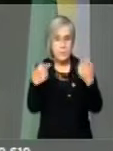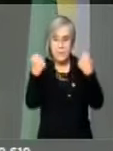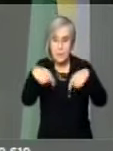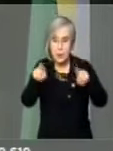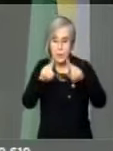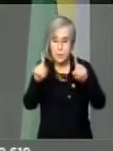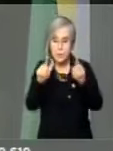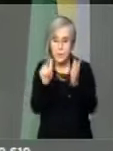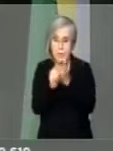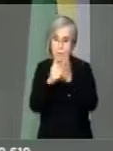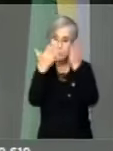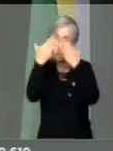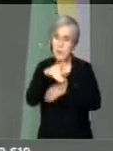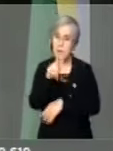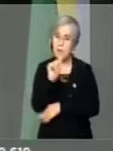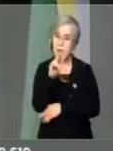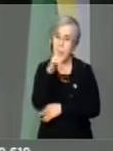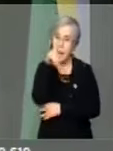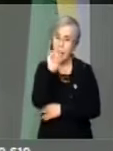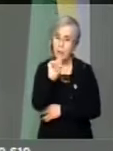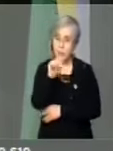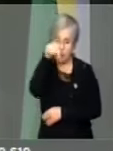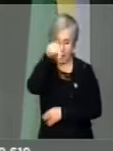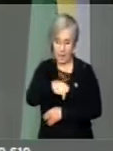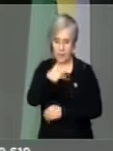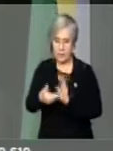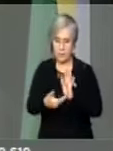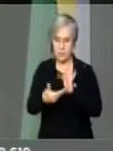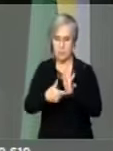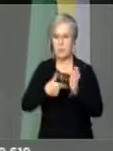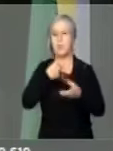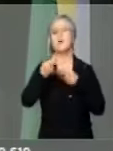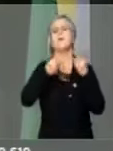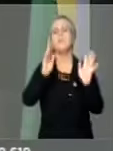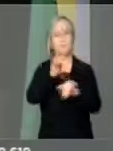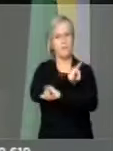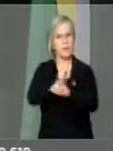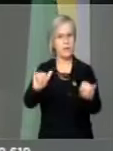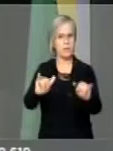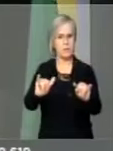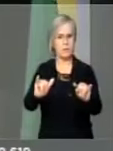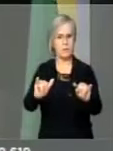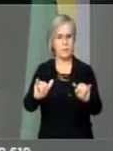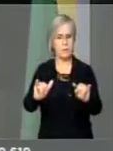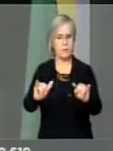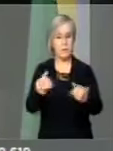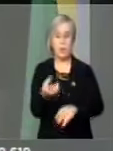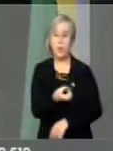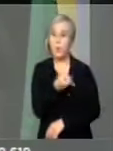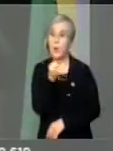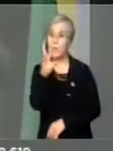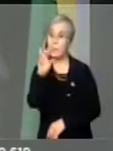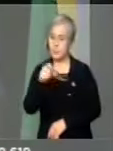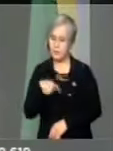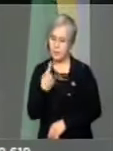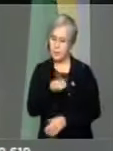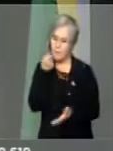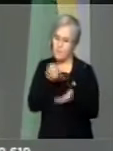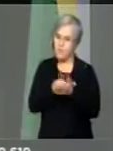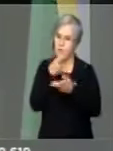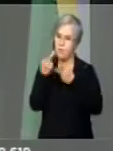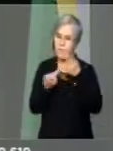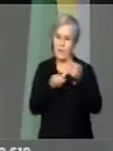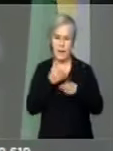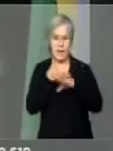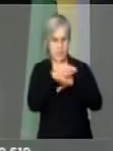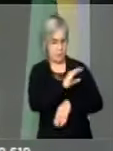laudo. Aqui nessa tribuna, 2 dias atrás, eu fiz esse pronunciamento. E quantas vezes nós somos obrigados a dizer em